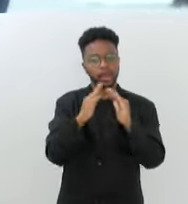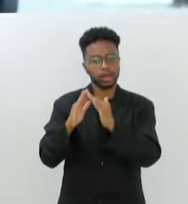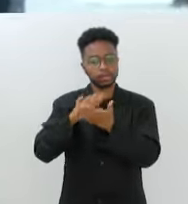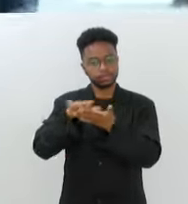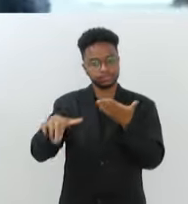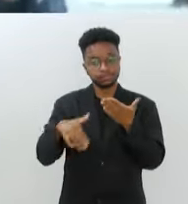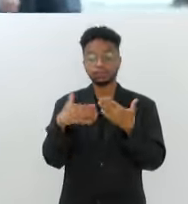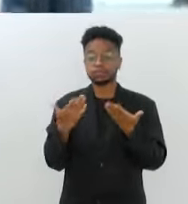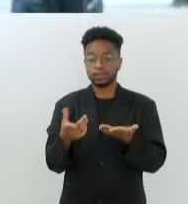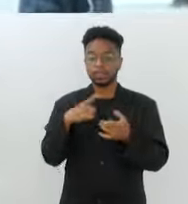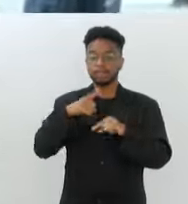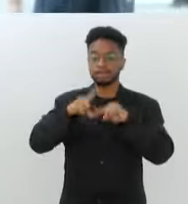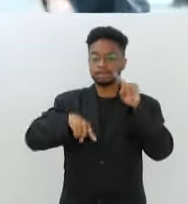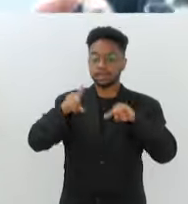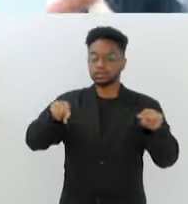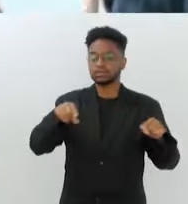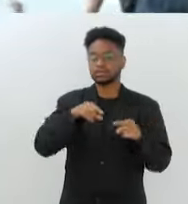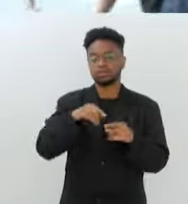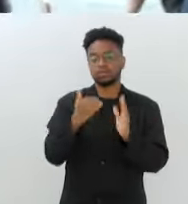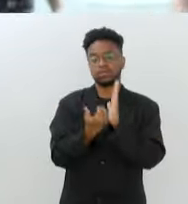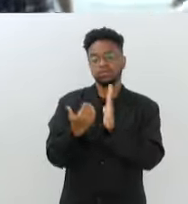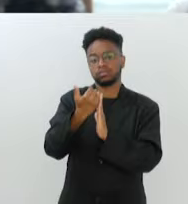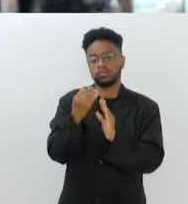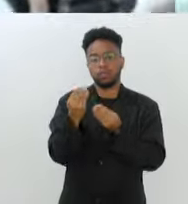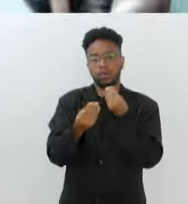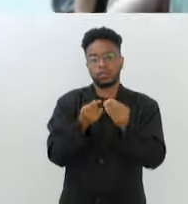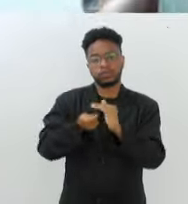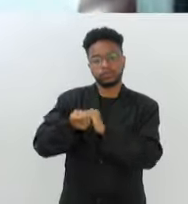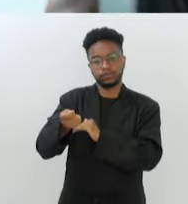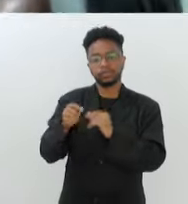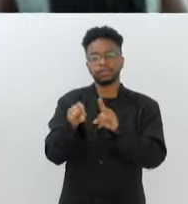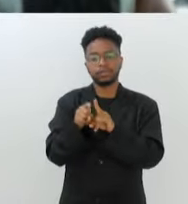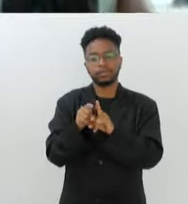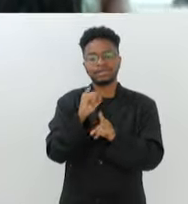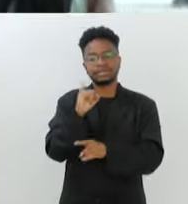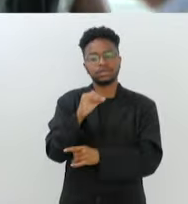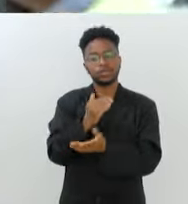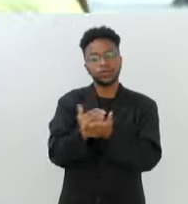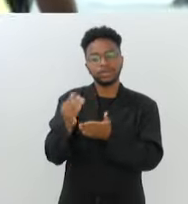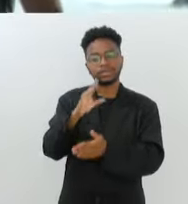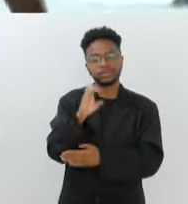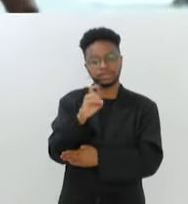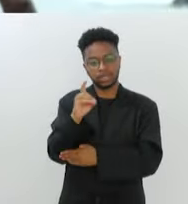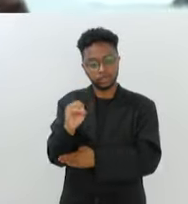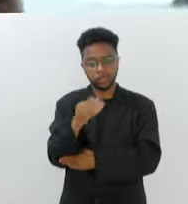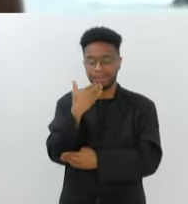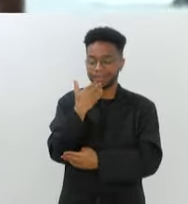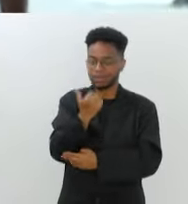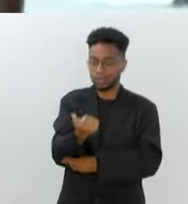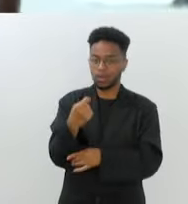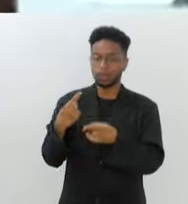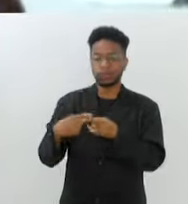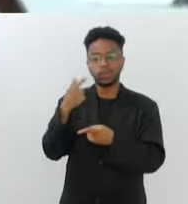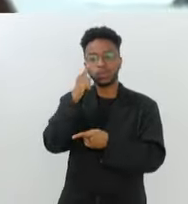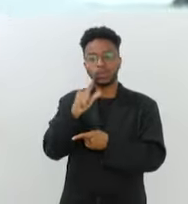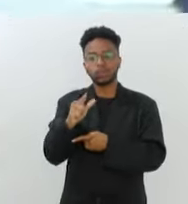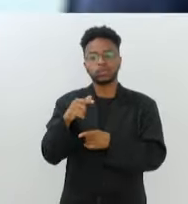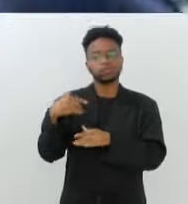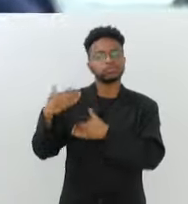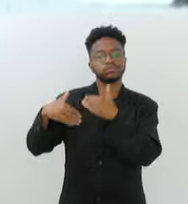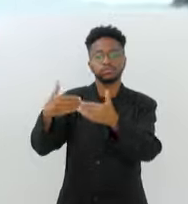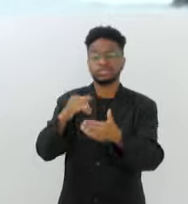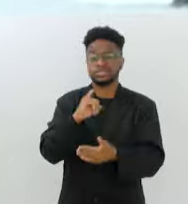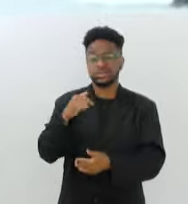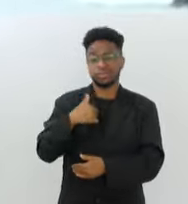Tem uma diversidade muito grande de investimentos para fazer, e quanto mais cedo você começa, melhor para você poder fazer. Se eu pudesse ter começado isso com a idade